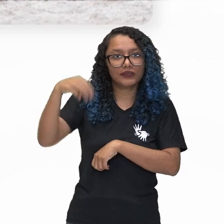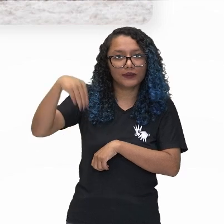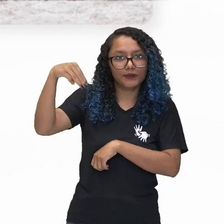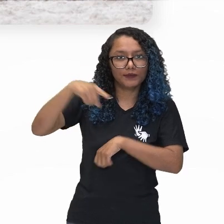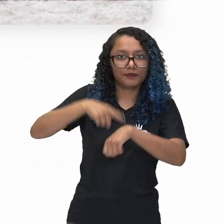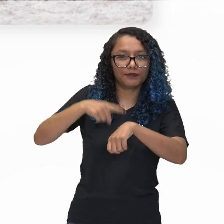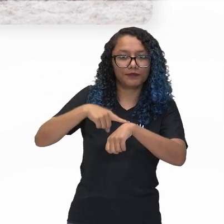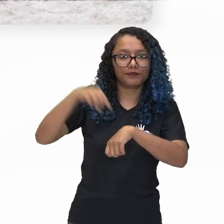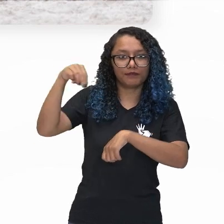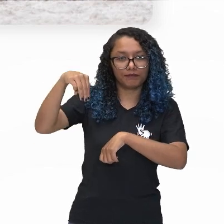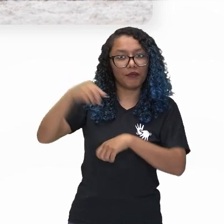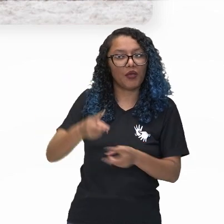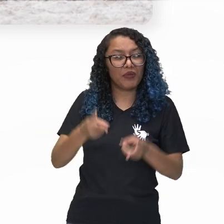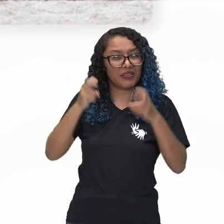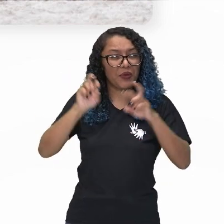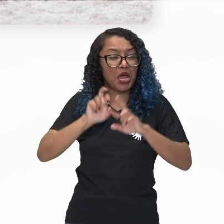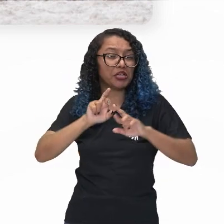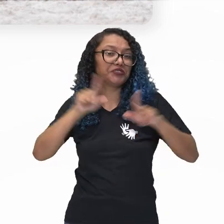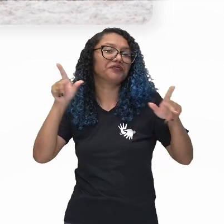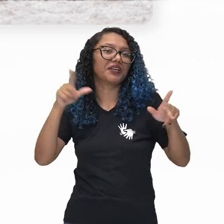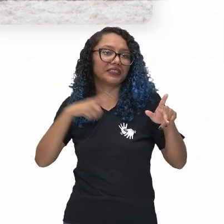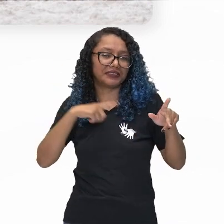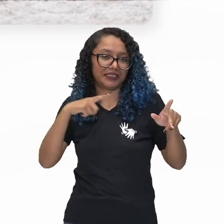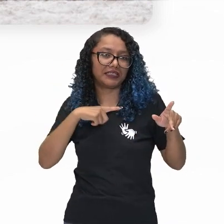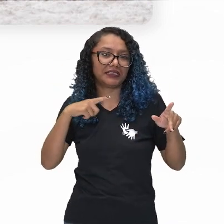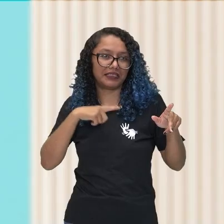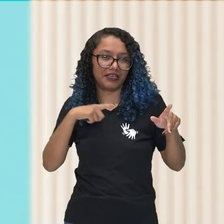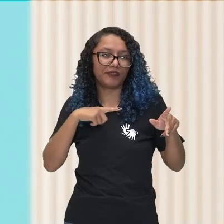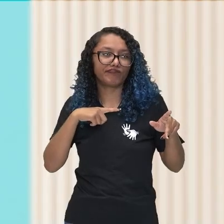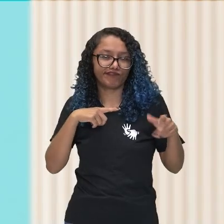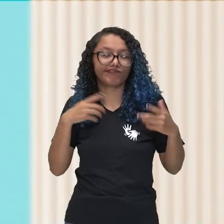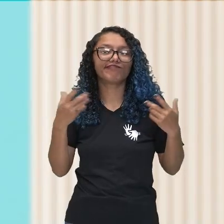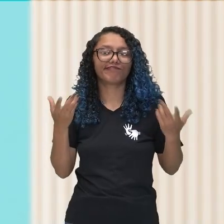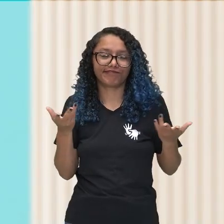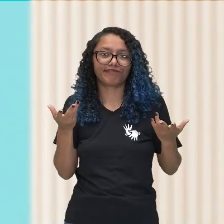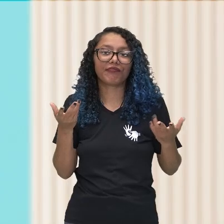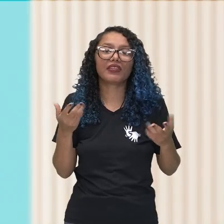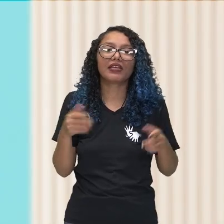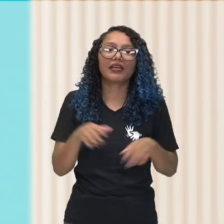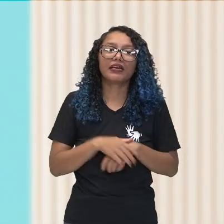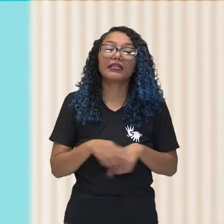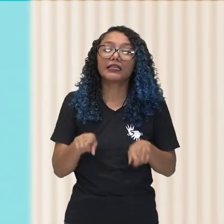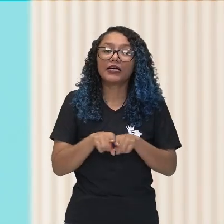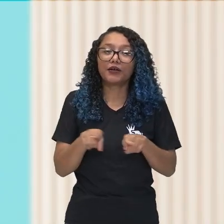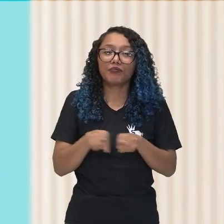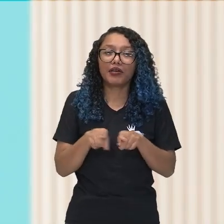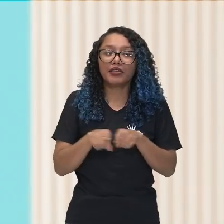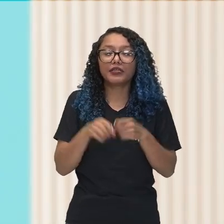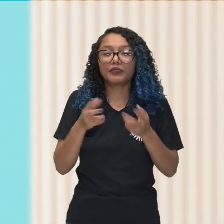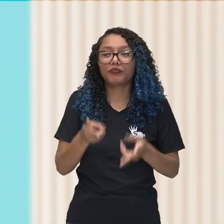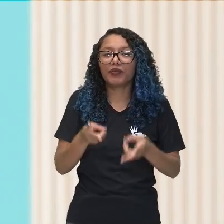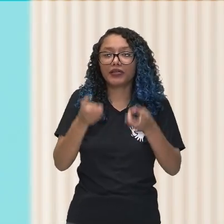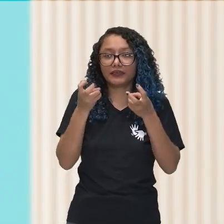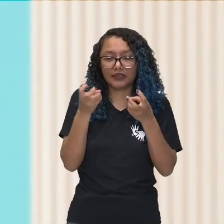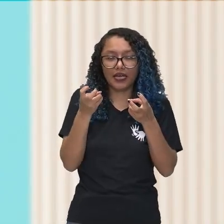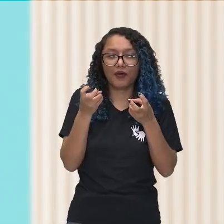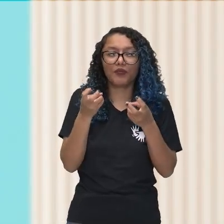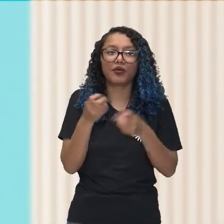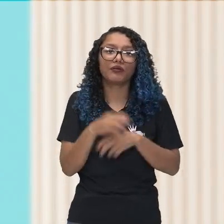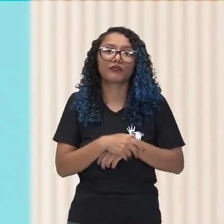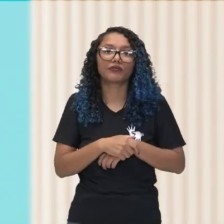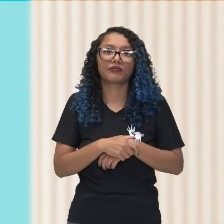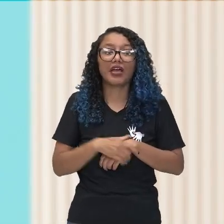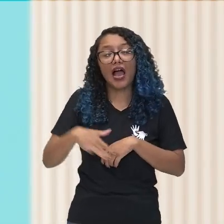aí já a diferença que há no futebol de areia. Então, aí a gente observa, como o próprio nome diz, né?